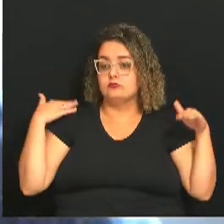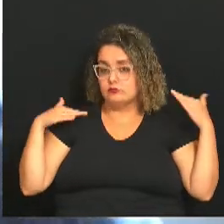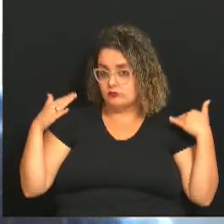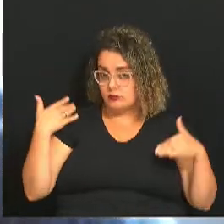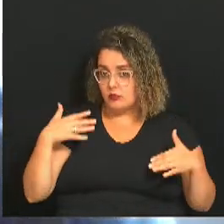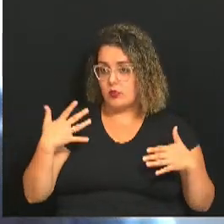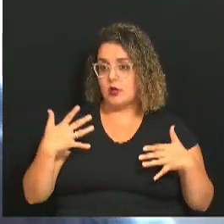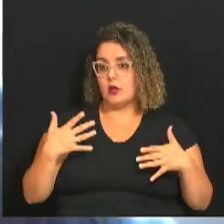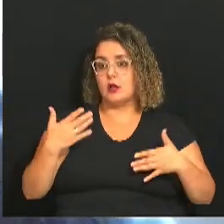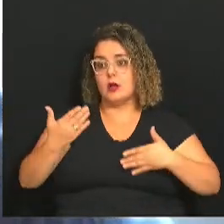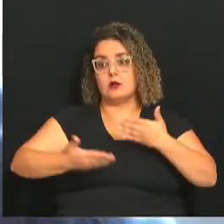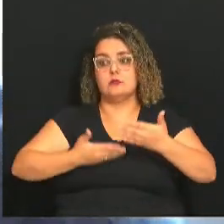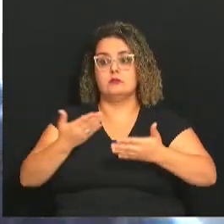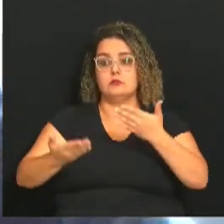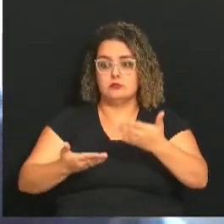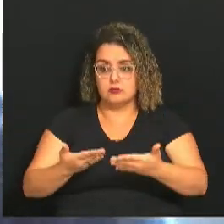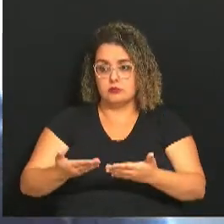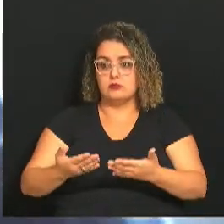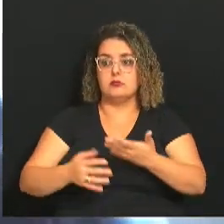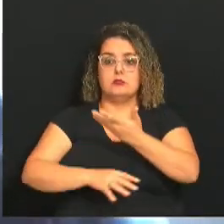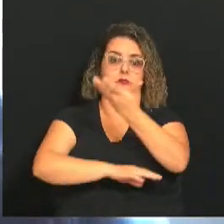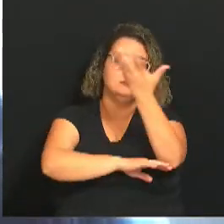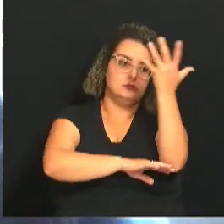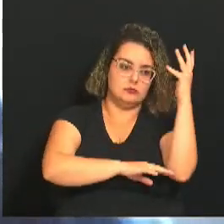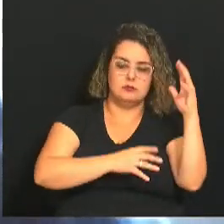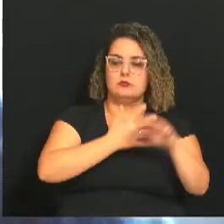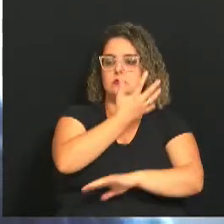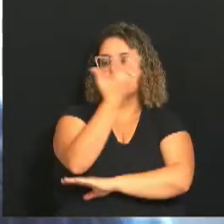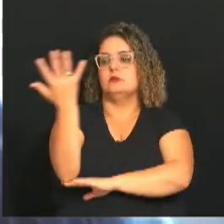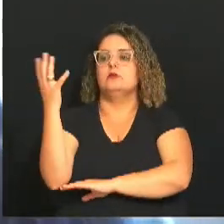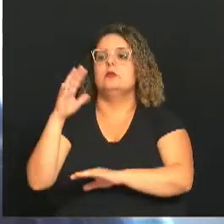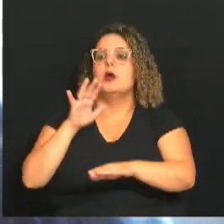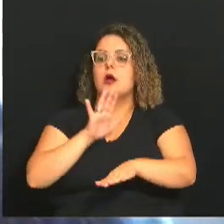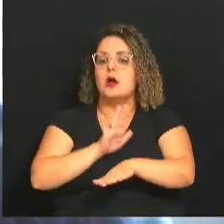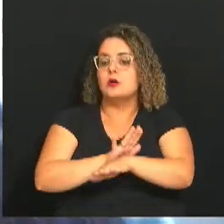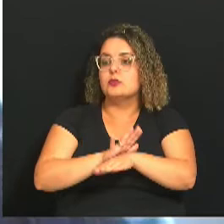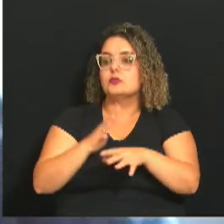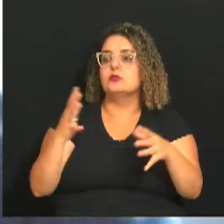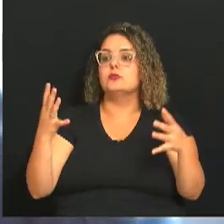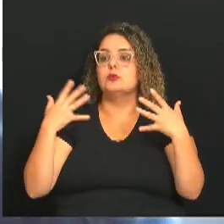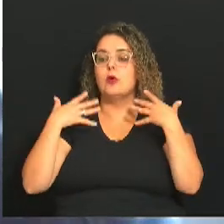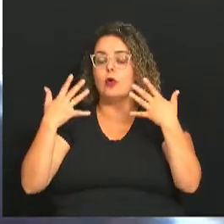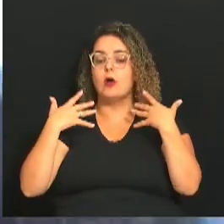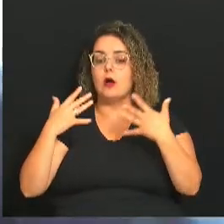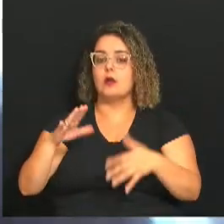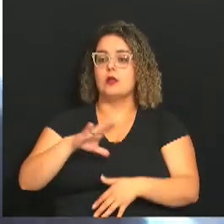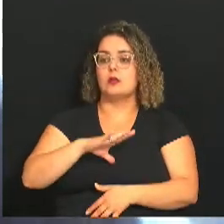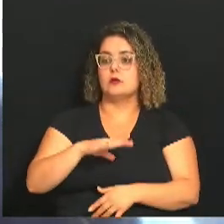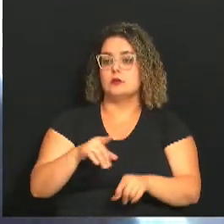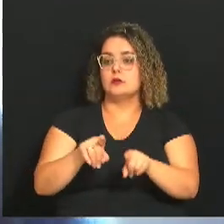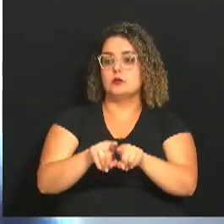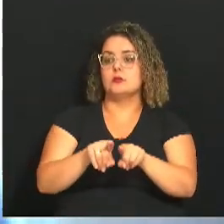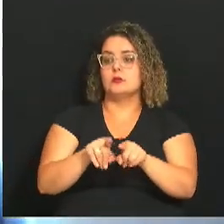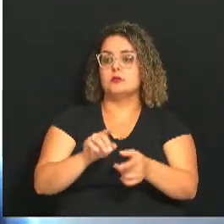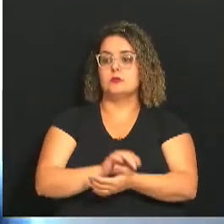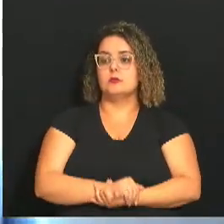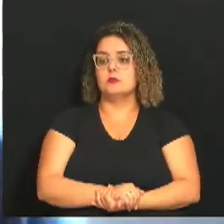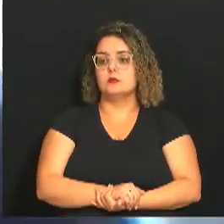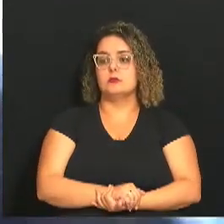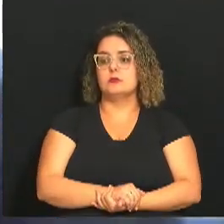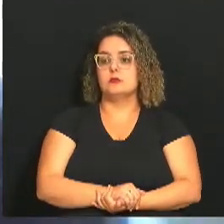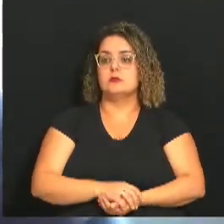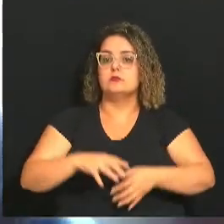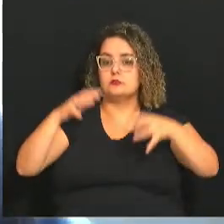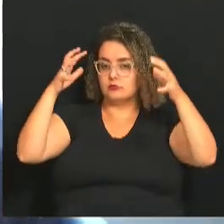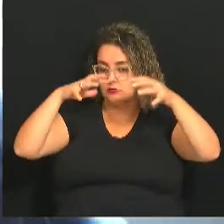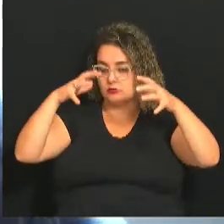população, que tenha árvores que ajude a refrescar também, a amenizar o calor das cidades, e que em eventos de chuva a finalidade